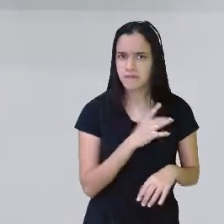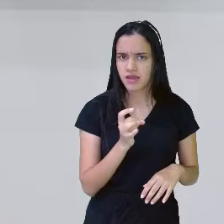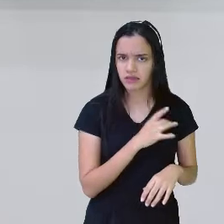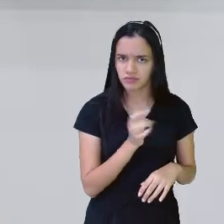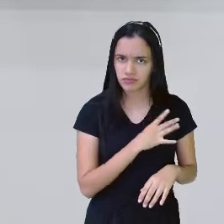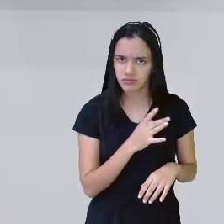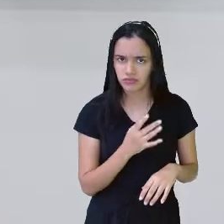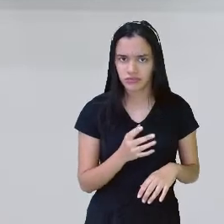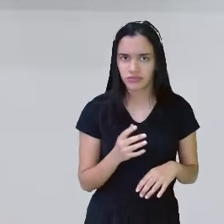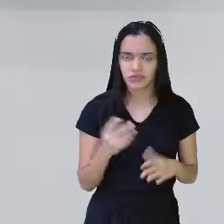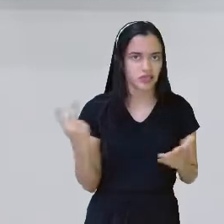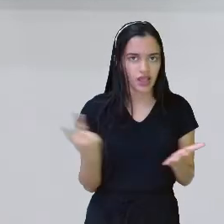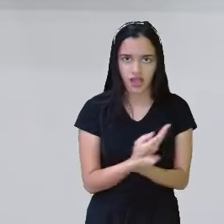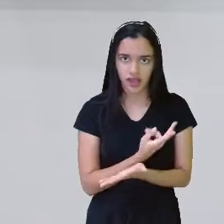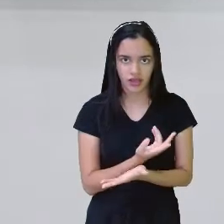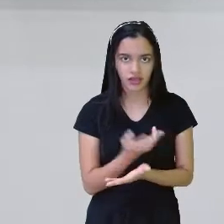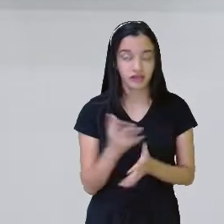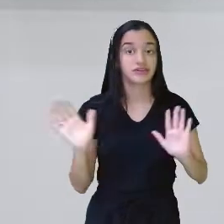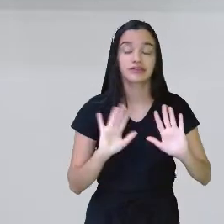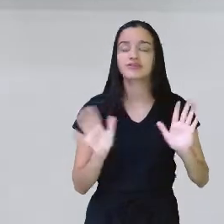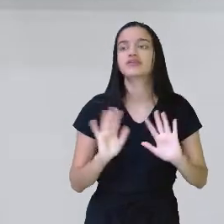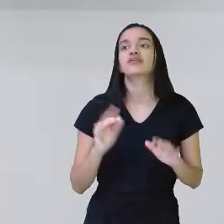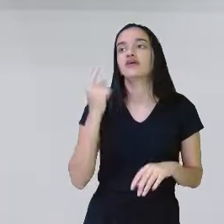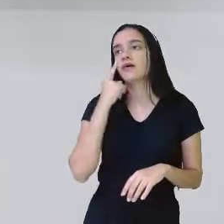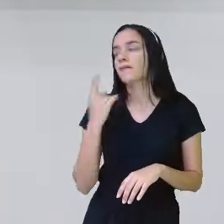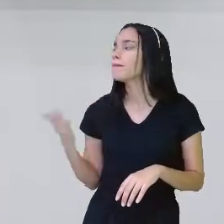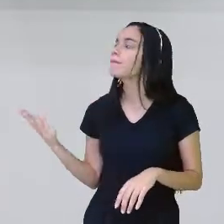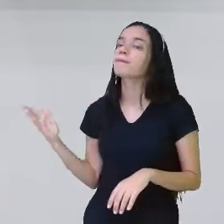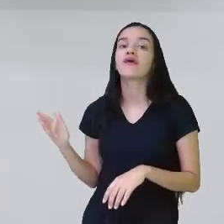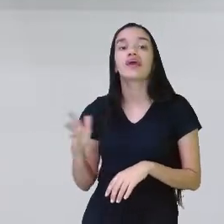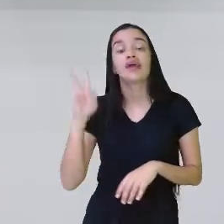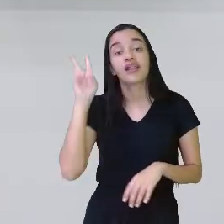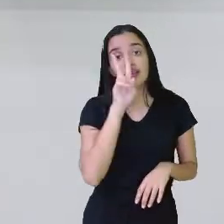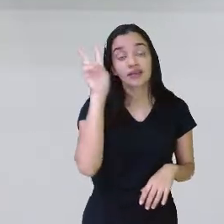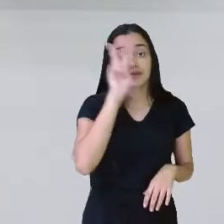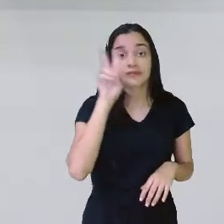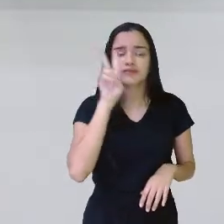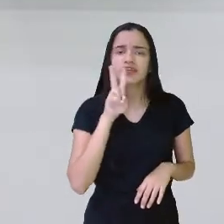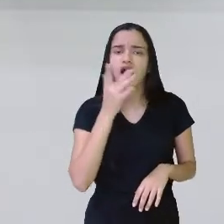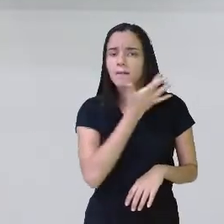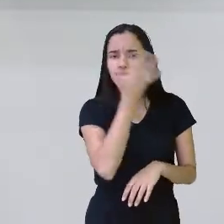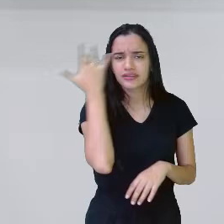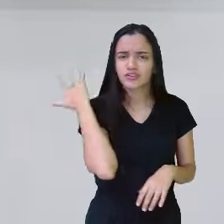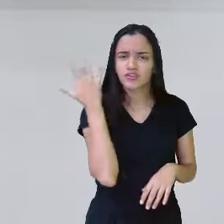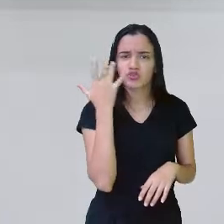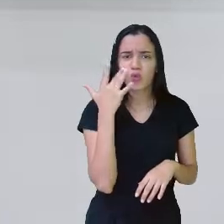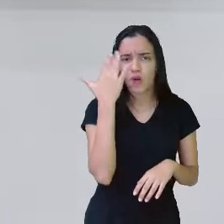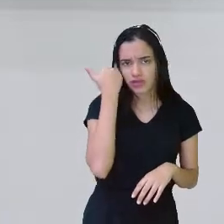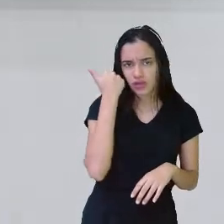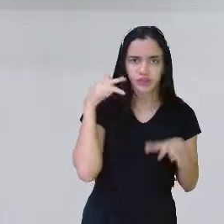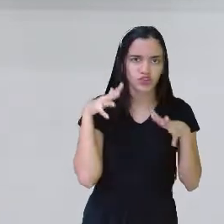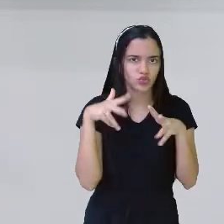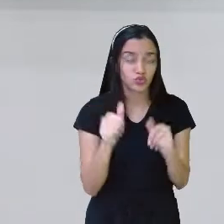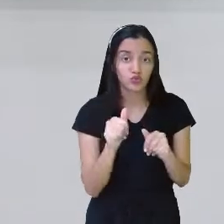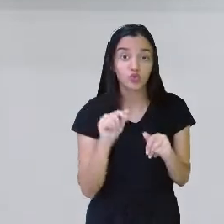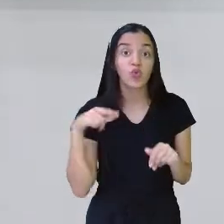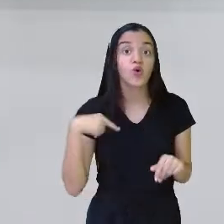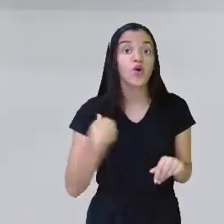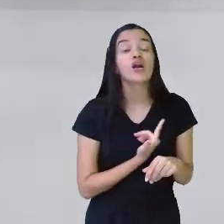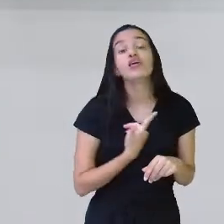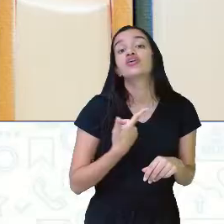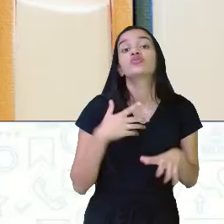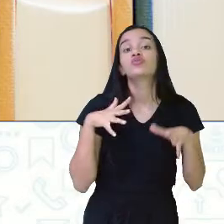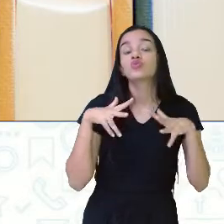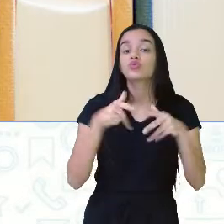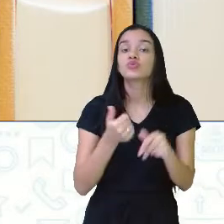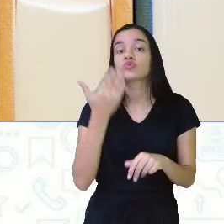A gente só aprende errando também, tá? E lembrem-se que ninguém ignora tudo, ninguém sabe tudo, todos nós sabemos alguma coisa.